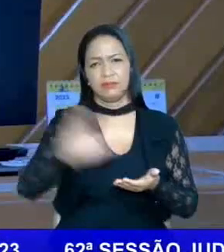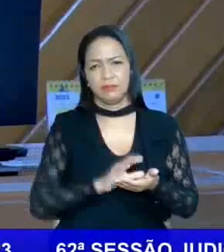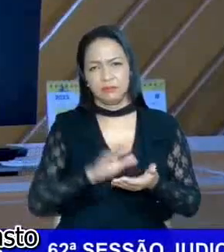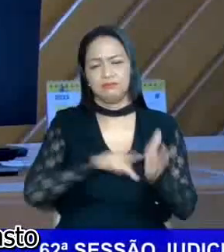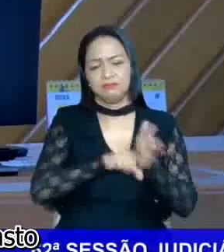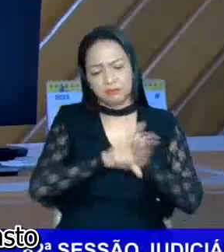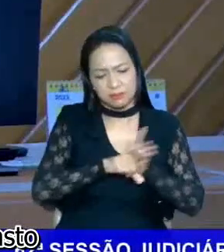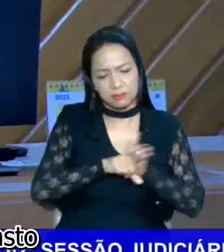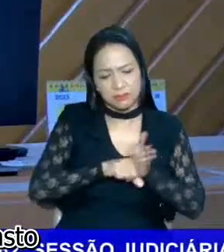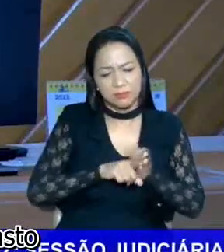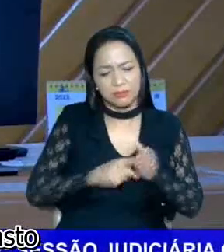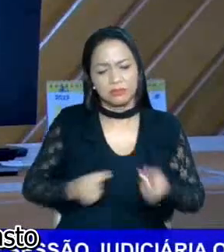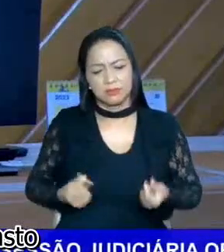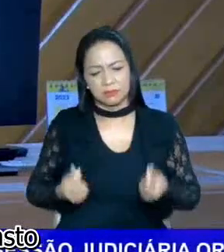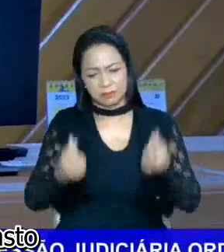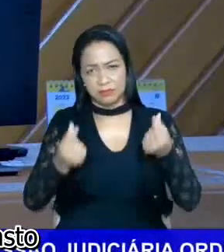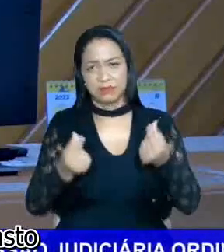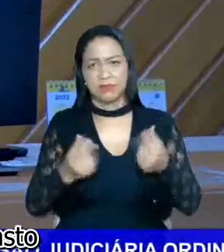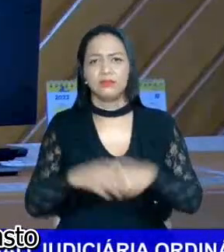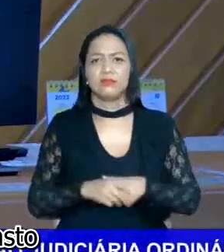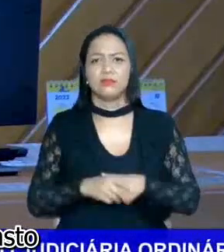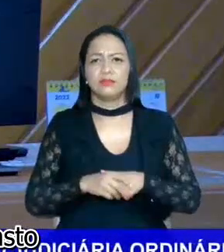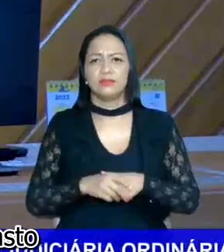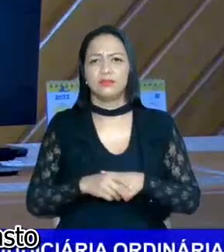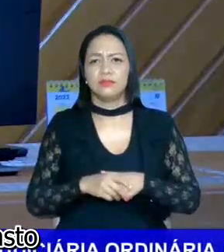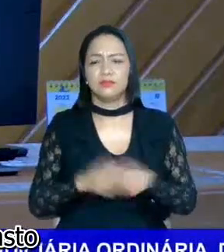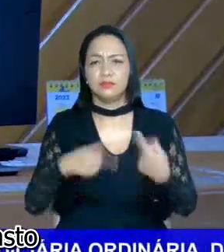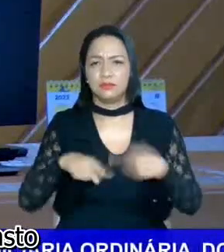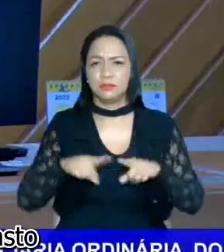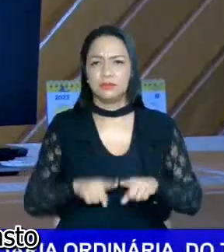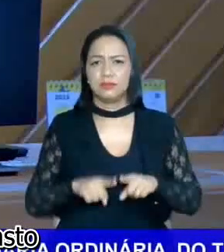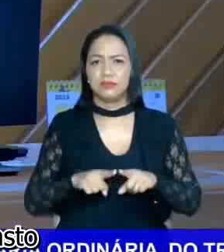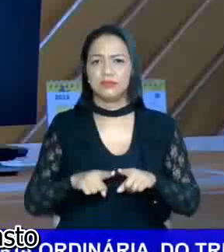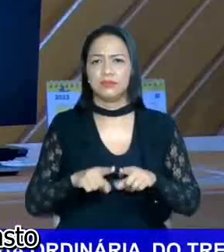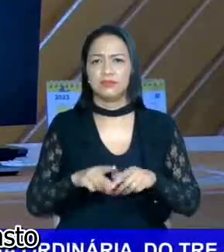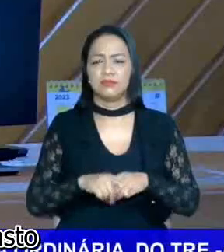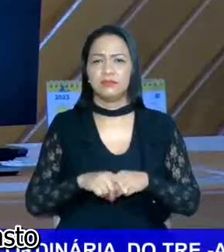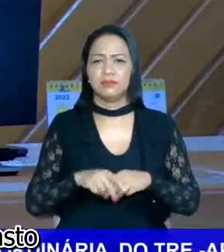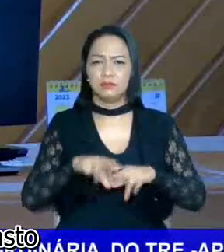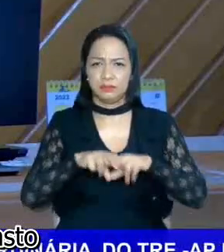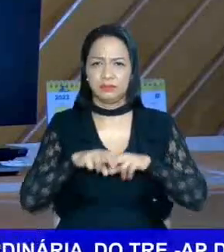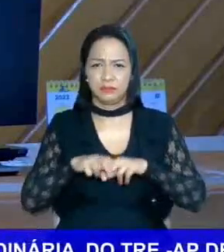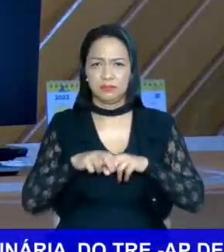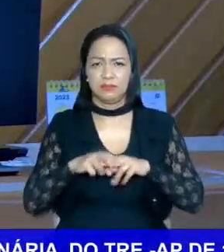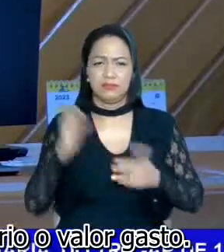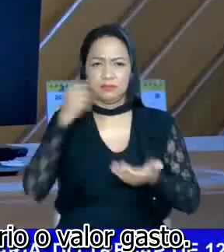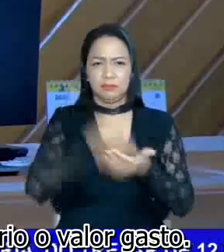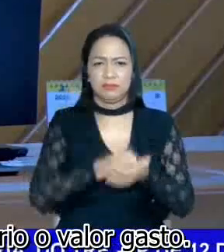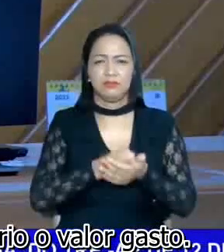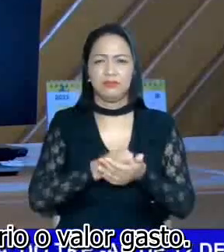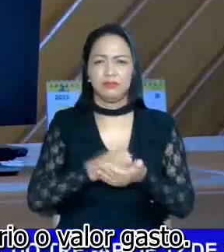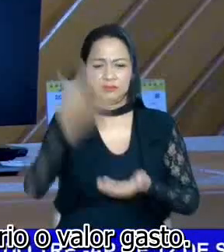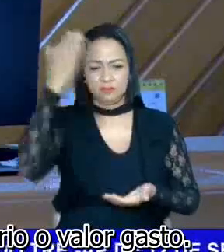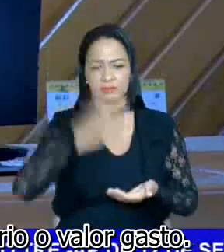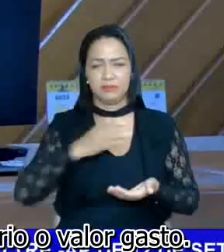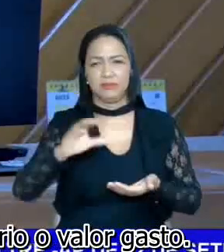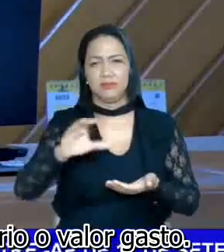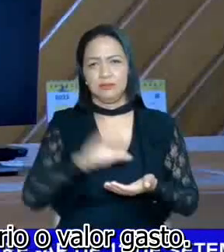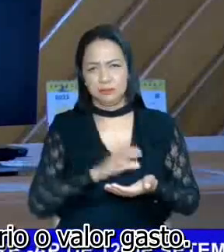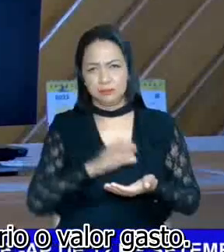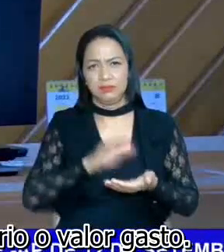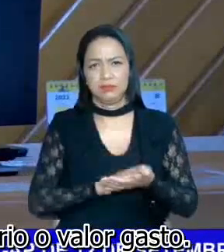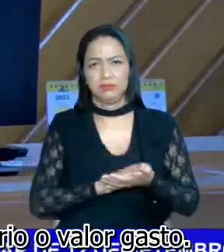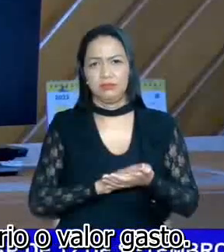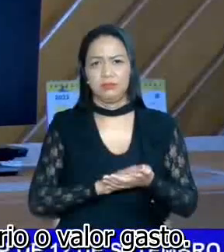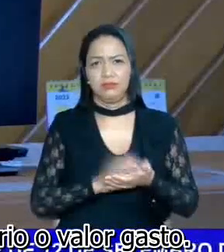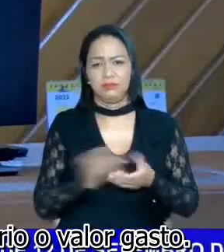de economicidade. Então, por tal razão, esse gasto com prestação de serviço de